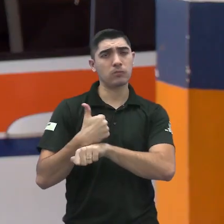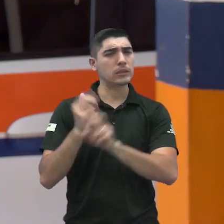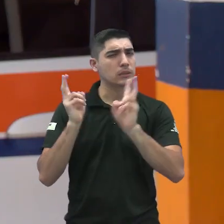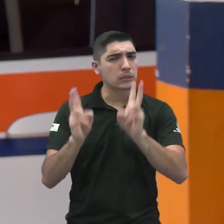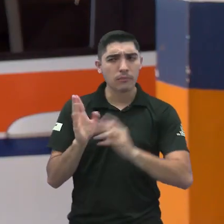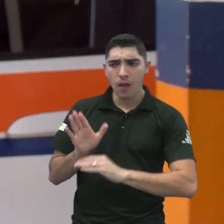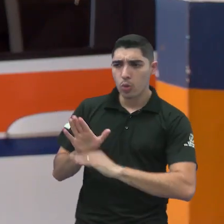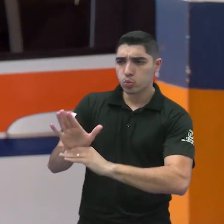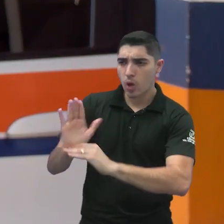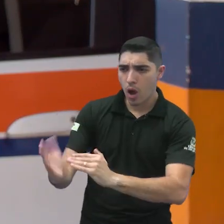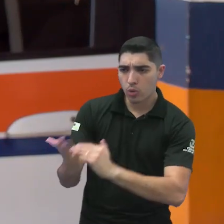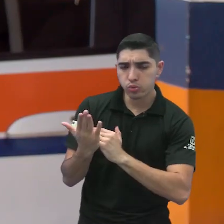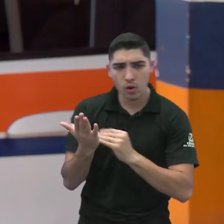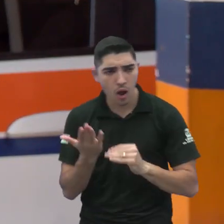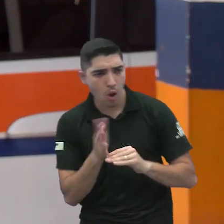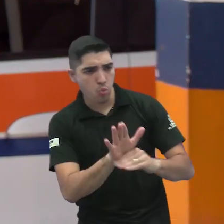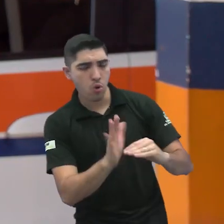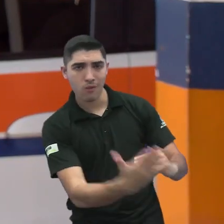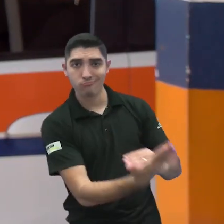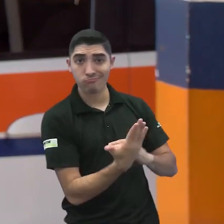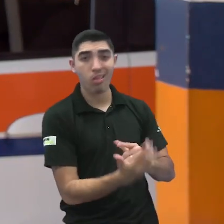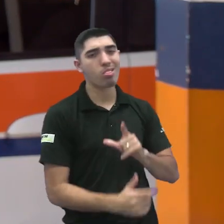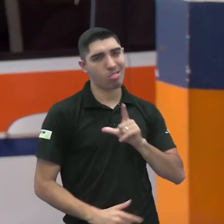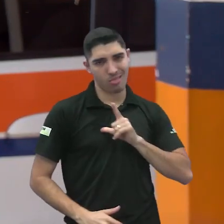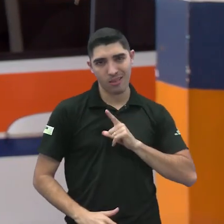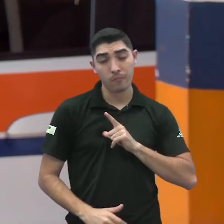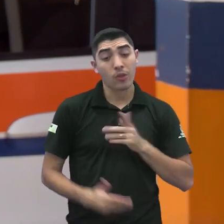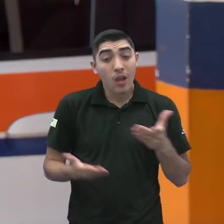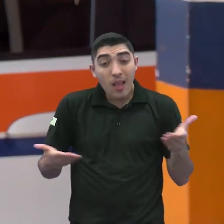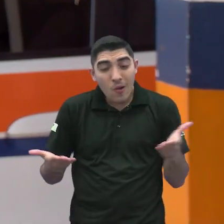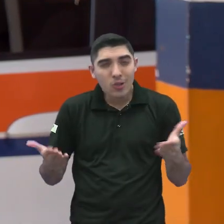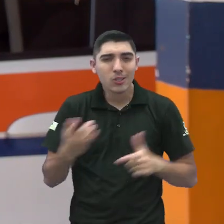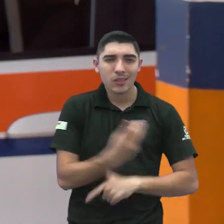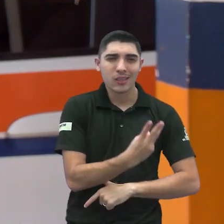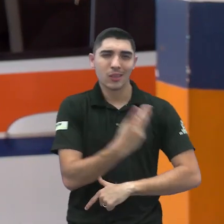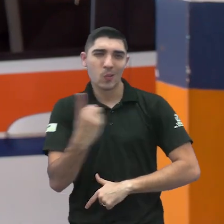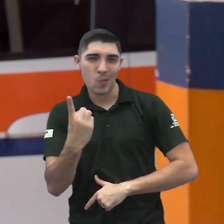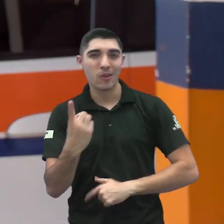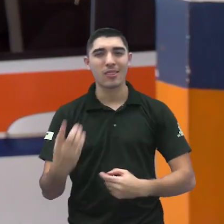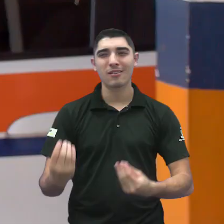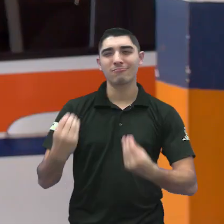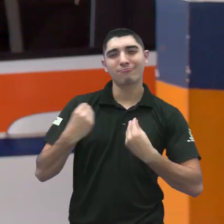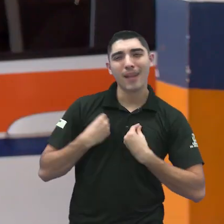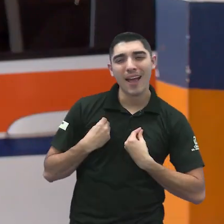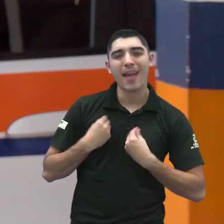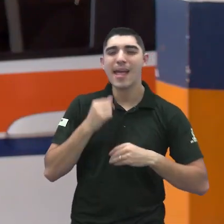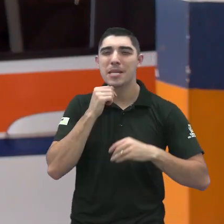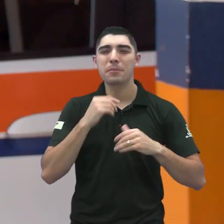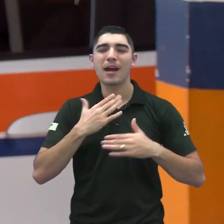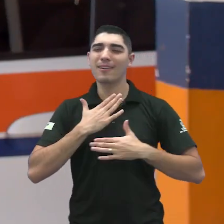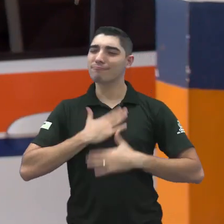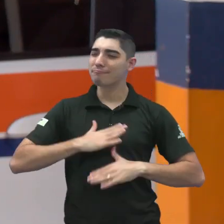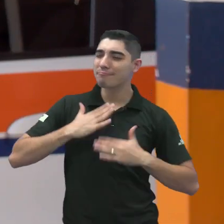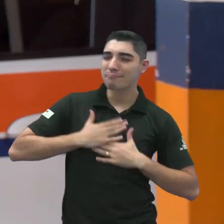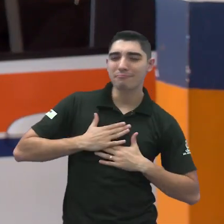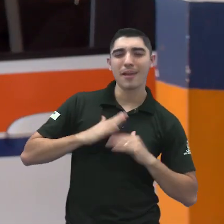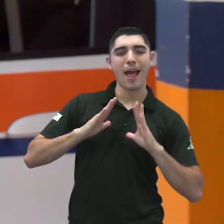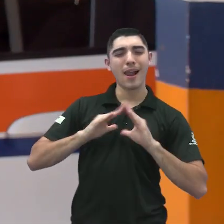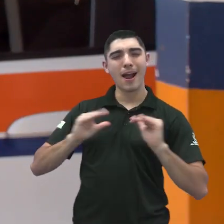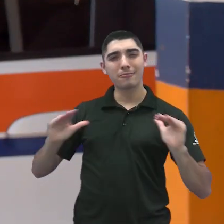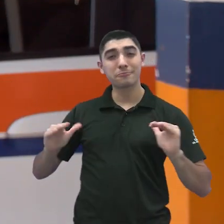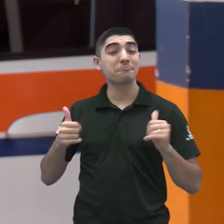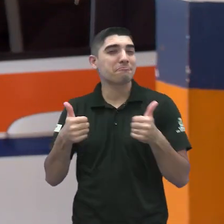boa, onde todos se ajudam, né? E, obviamente, né, que esse momento de descontração, nos alívios que tem, né, no